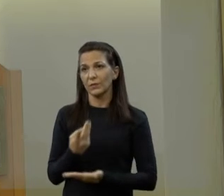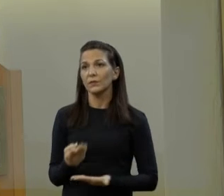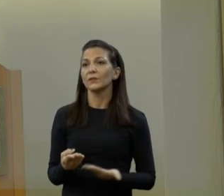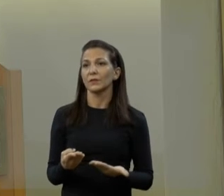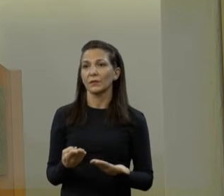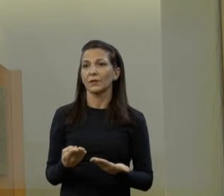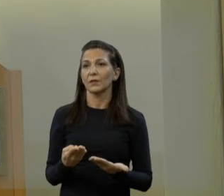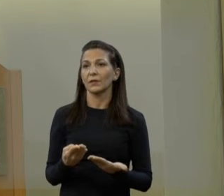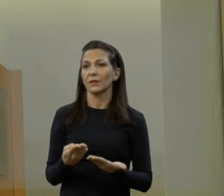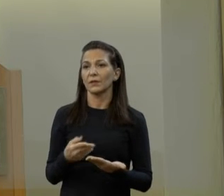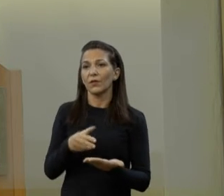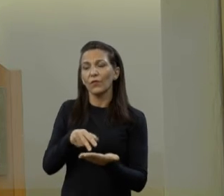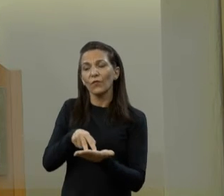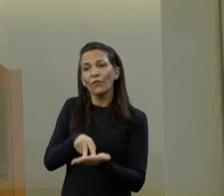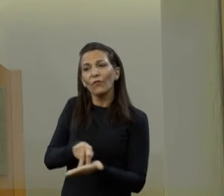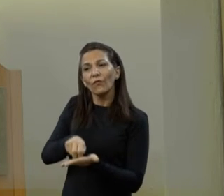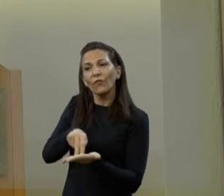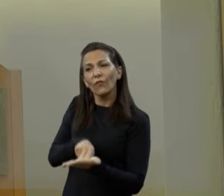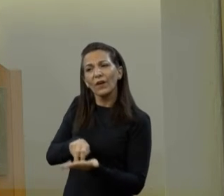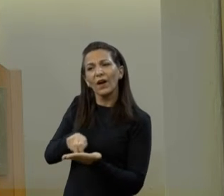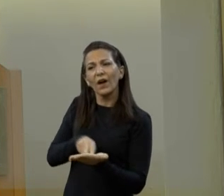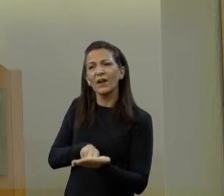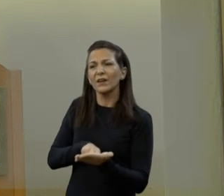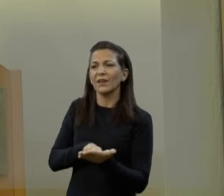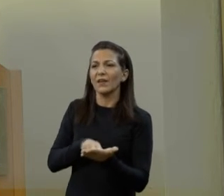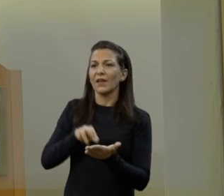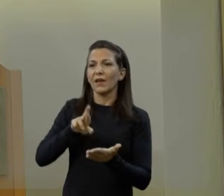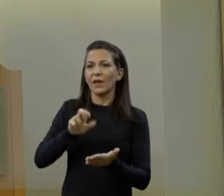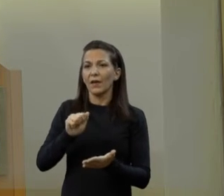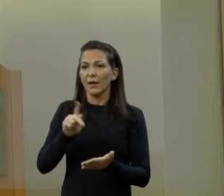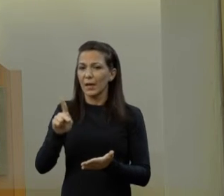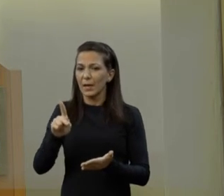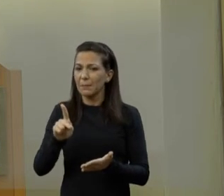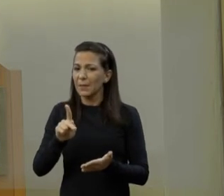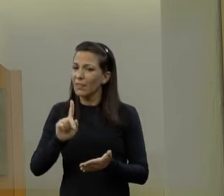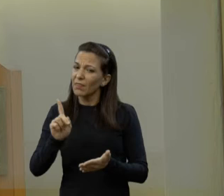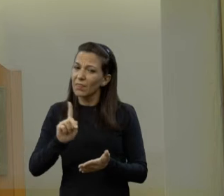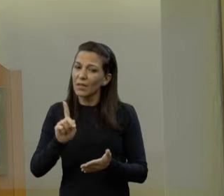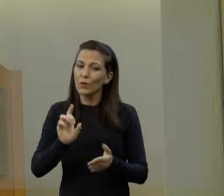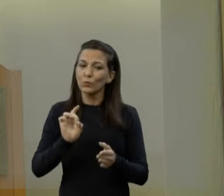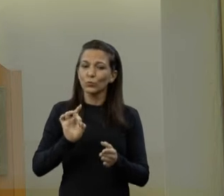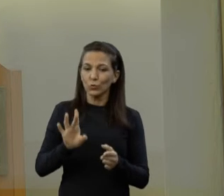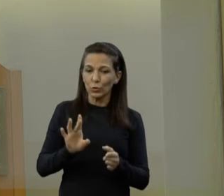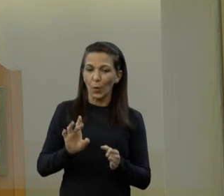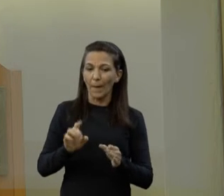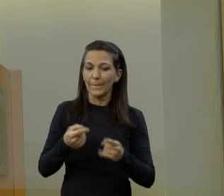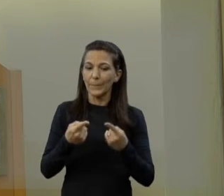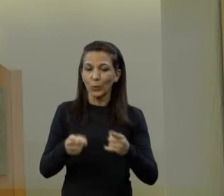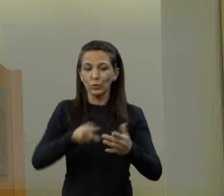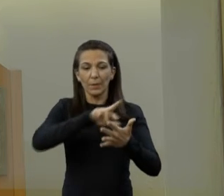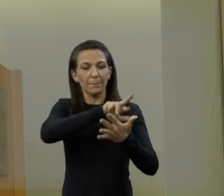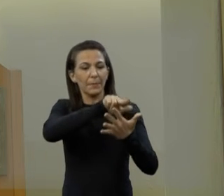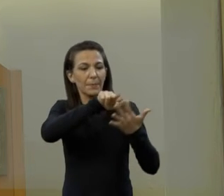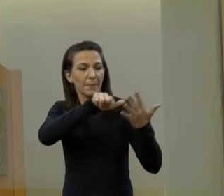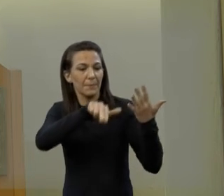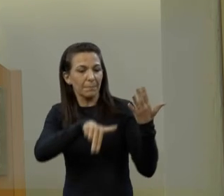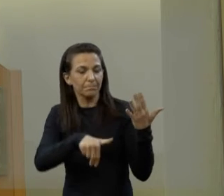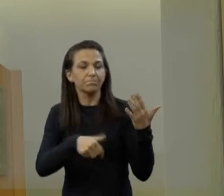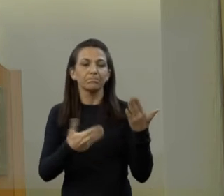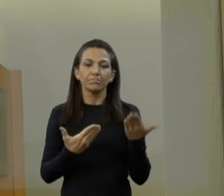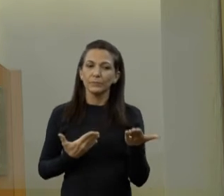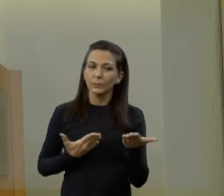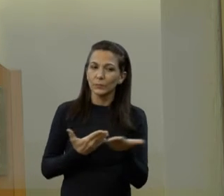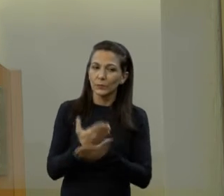privilegiado rap e funk então essa merenda tá então eu fiz a emenda aí eu tenho certeza o treinamento aí mesmo a aprovação das emendas